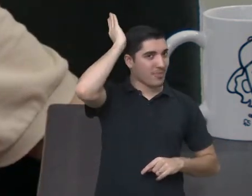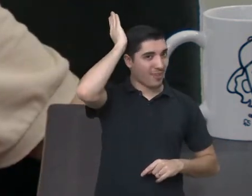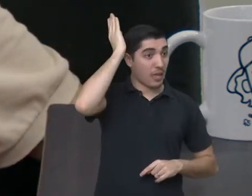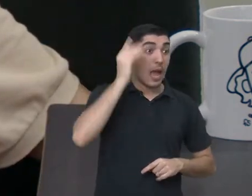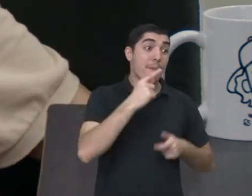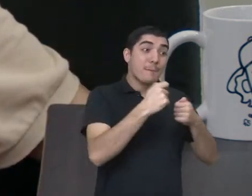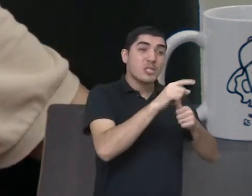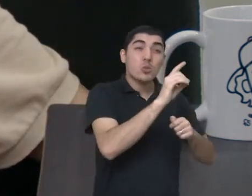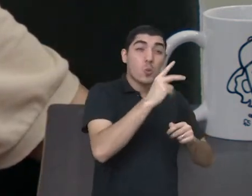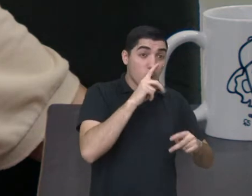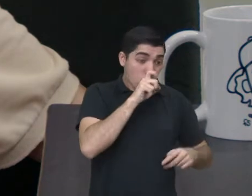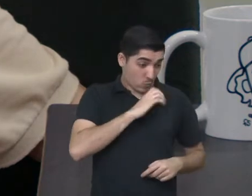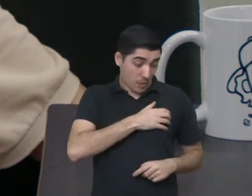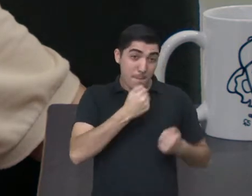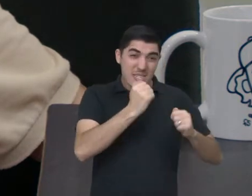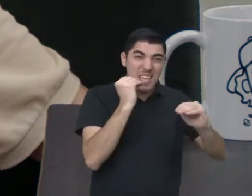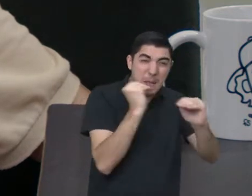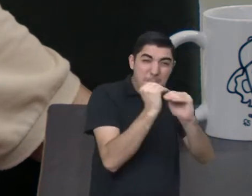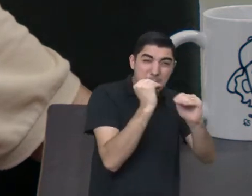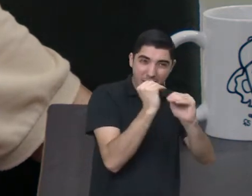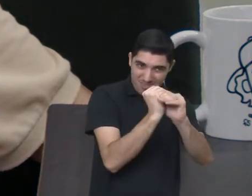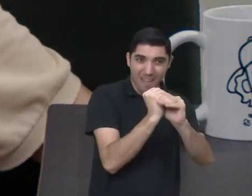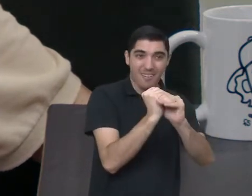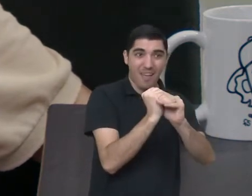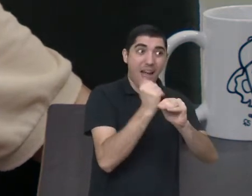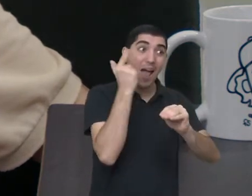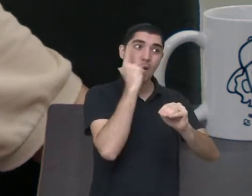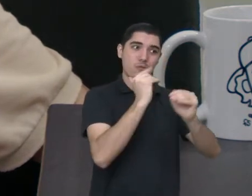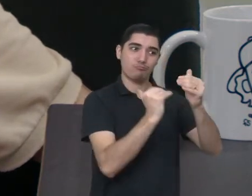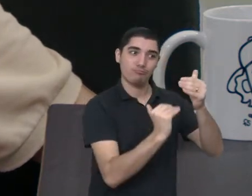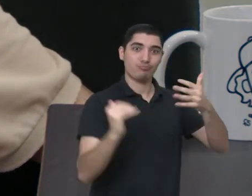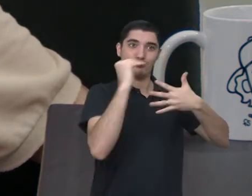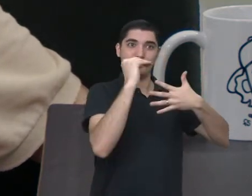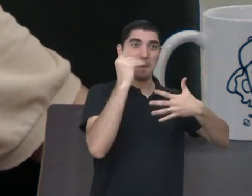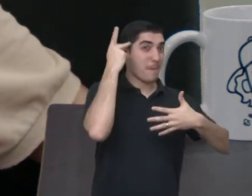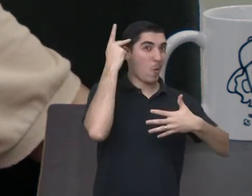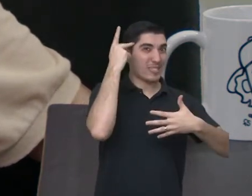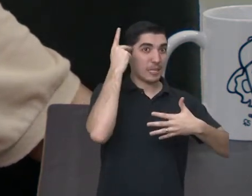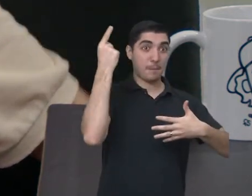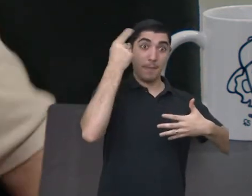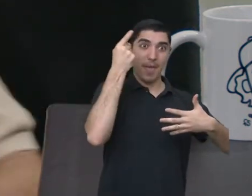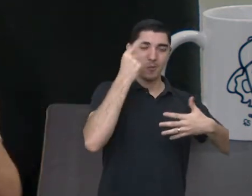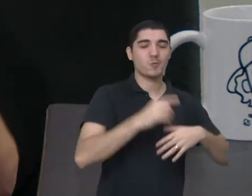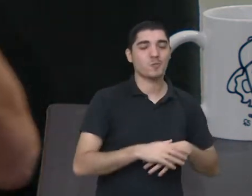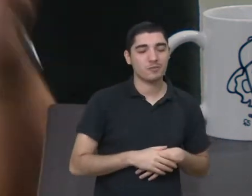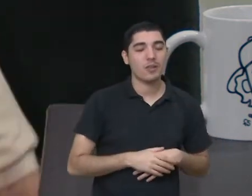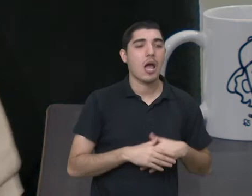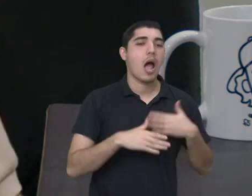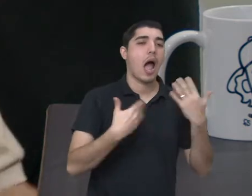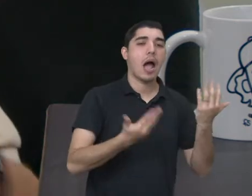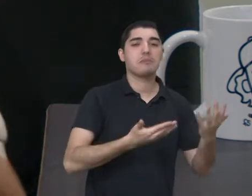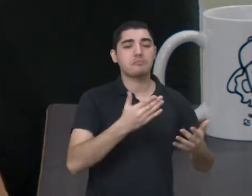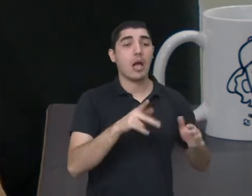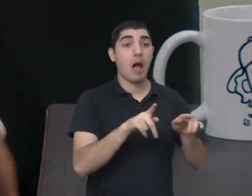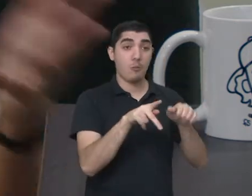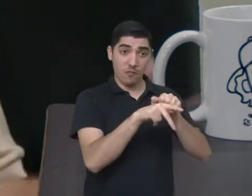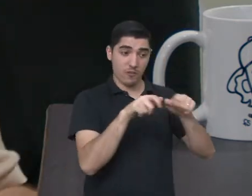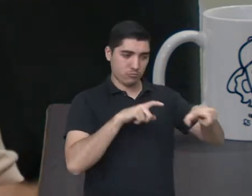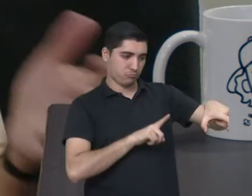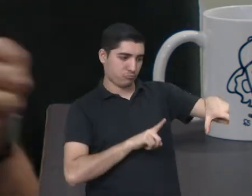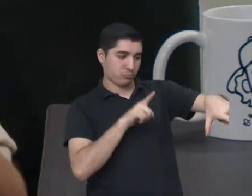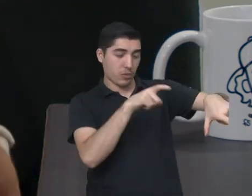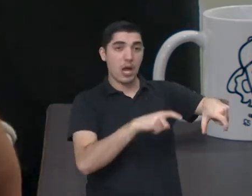reclamar. Eu falei, é? Aí eu assoviei para o banco de reserva de São José, veio, todo mundo, cercaram o Bandeirinha, veio o